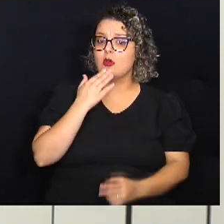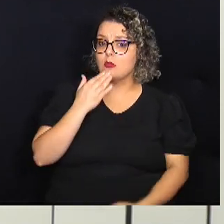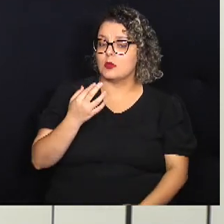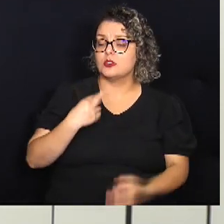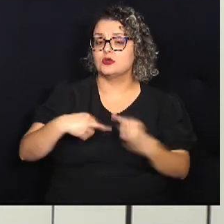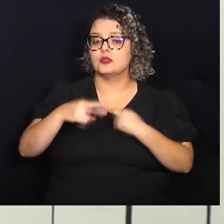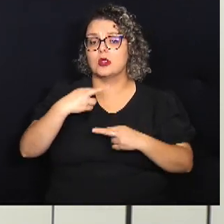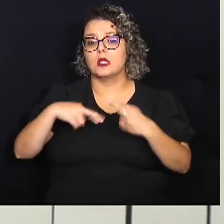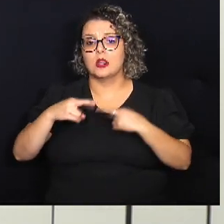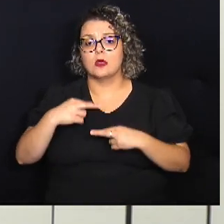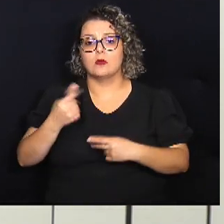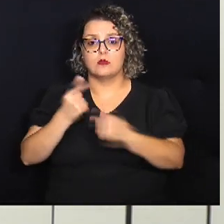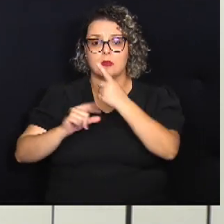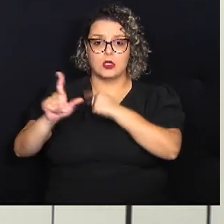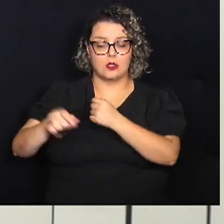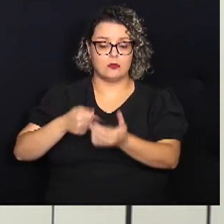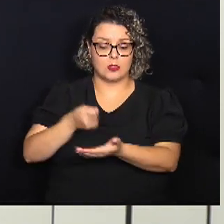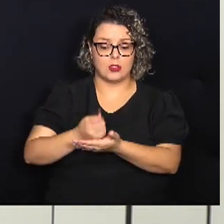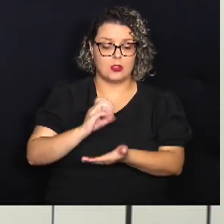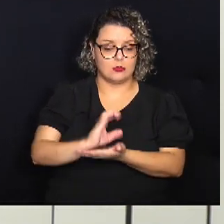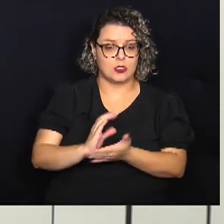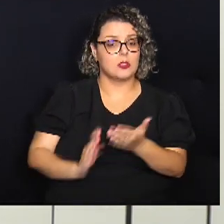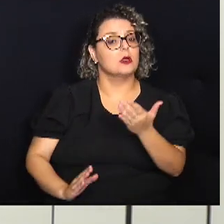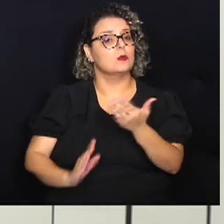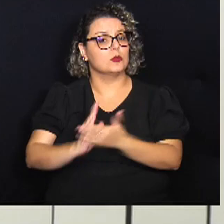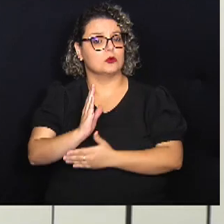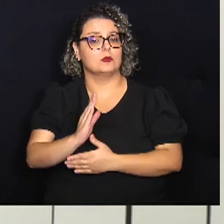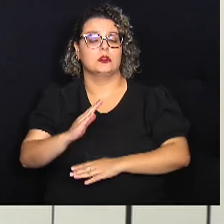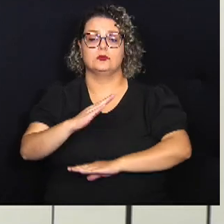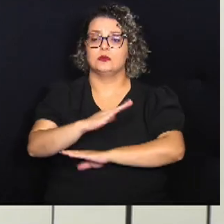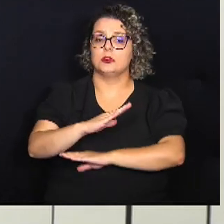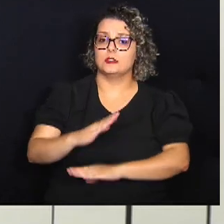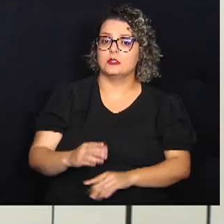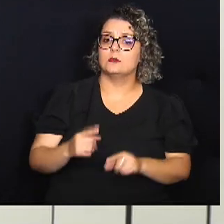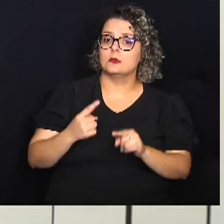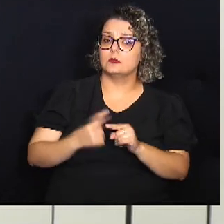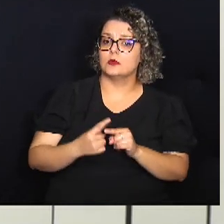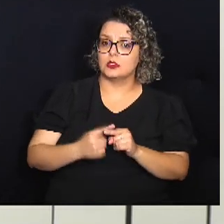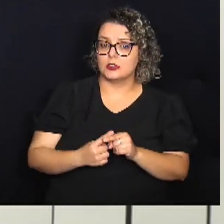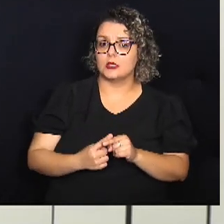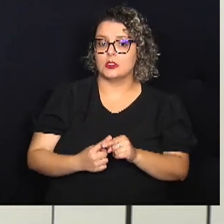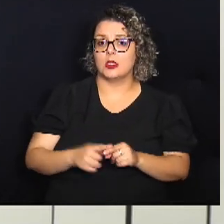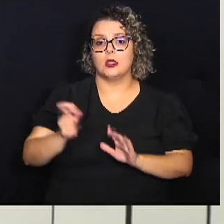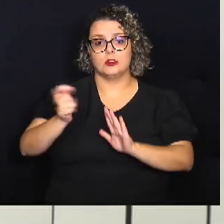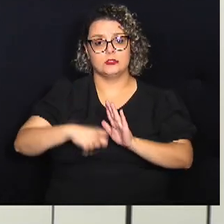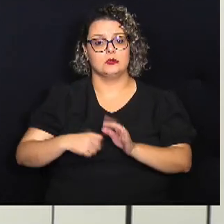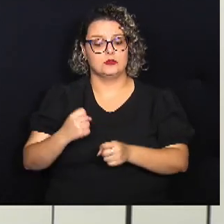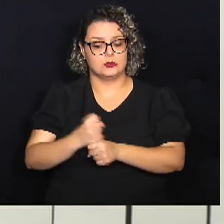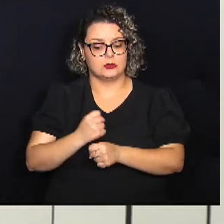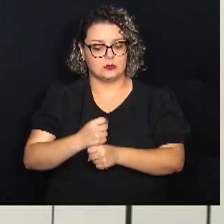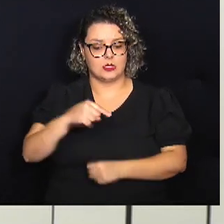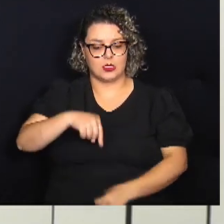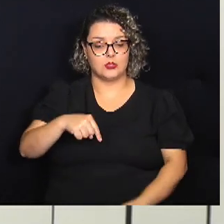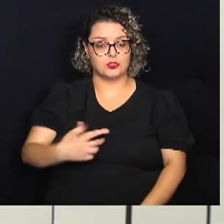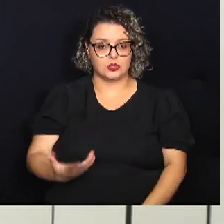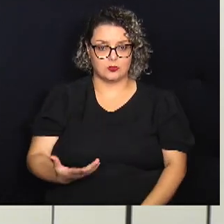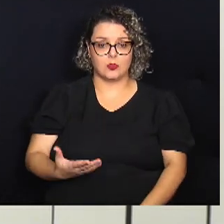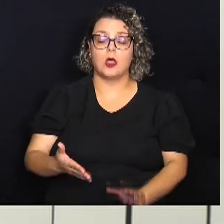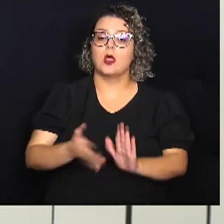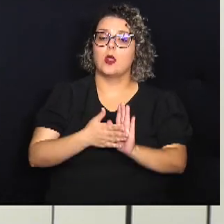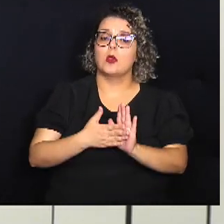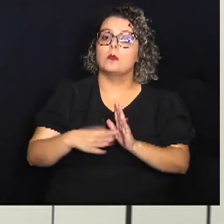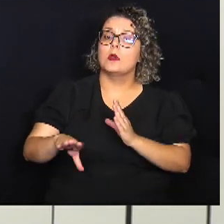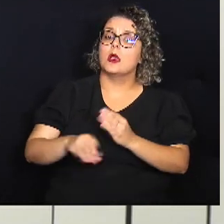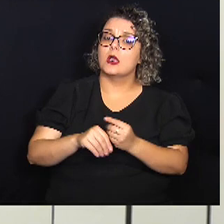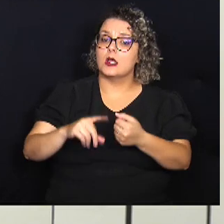relativa às emendas impositivas que foram aprovadas na Câmara para a execução neste ano. A proposta acresce